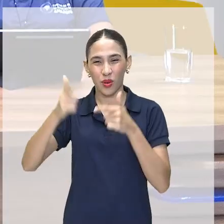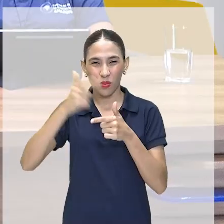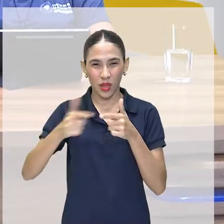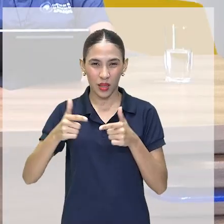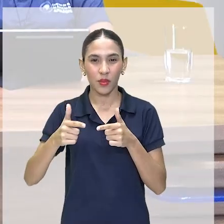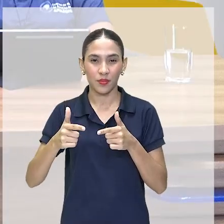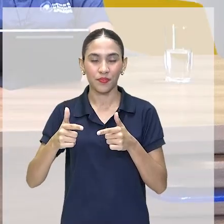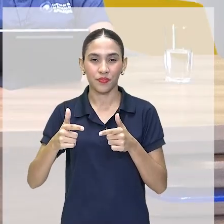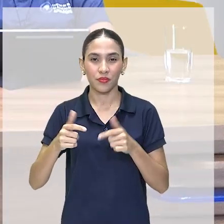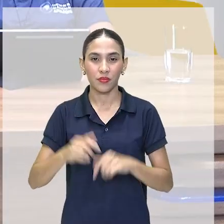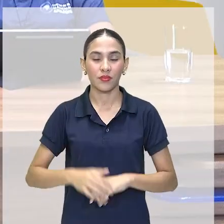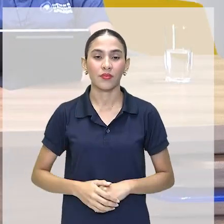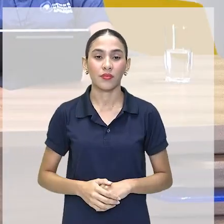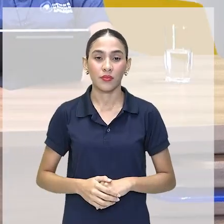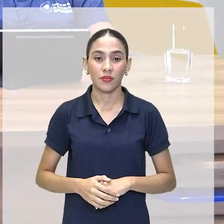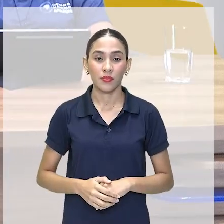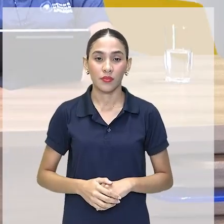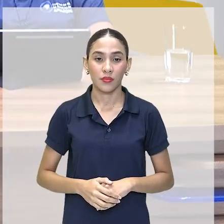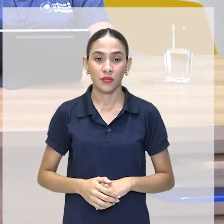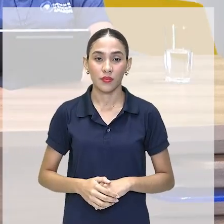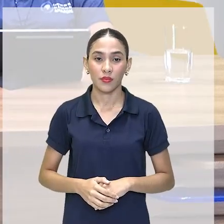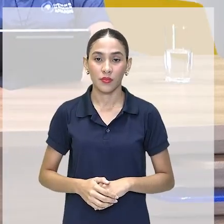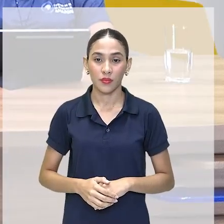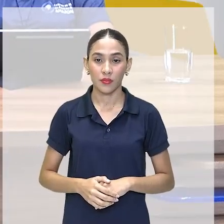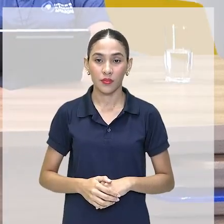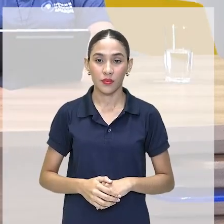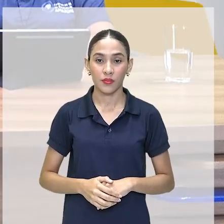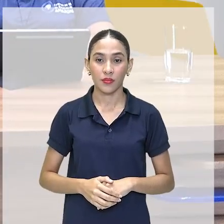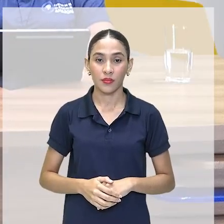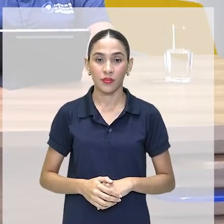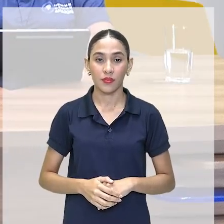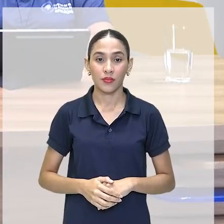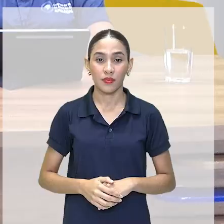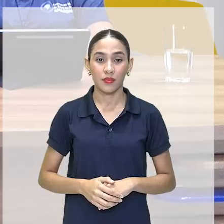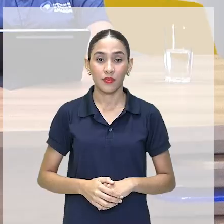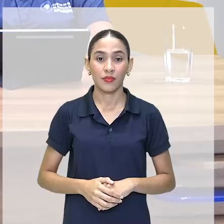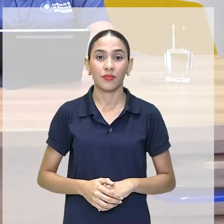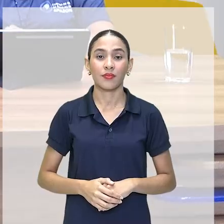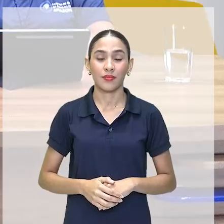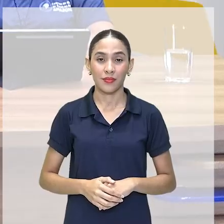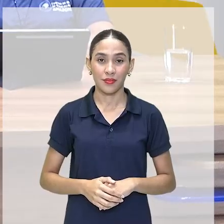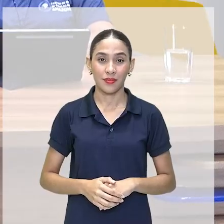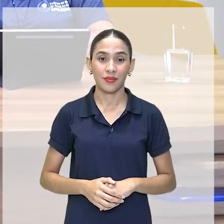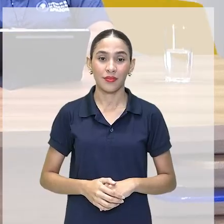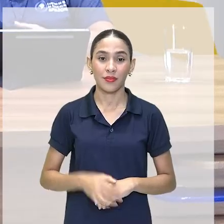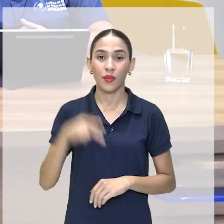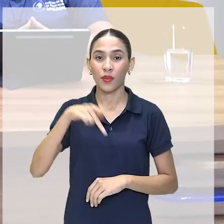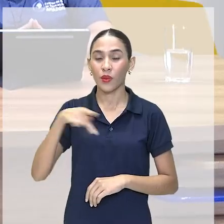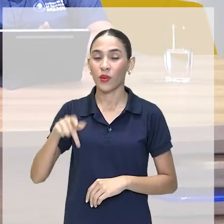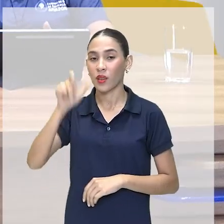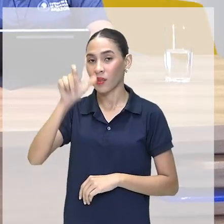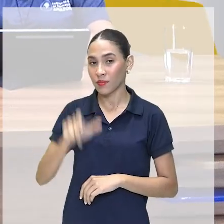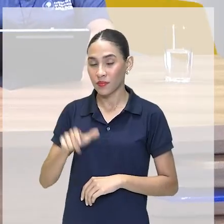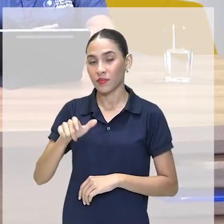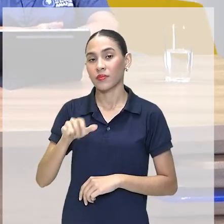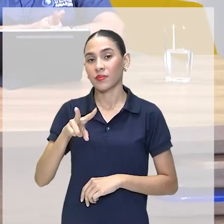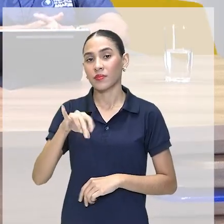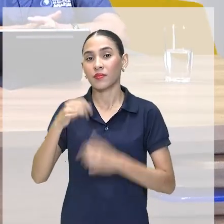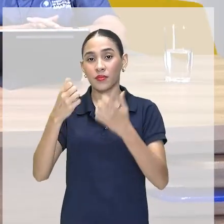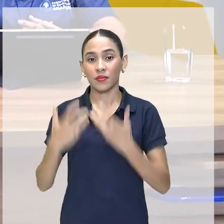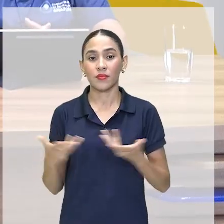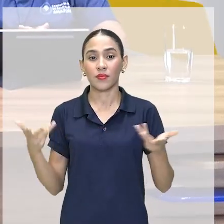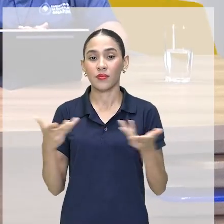avaliação lá sem notas lançadas, tá bom? Certo. E dando prosseguimento, a professora Socorro vai falar aqui